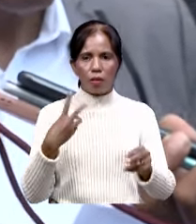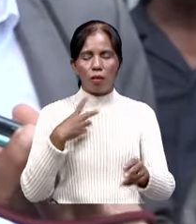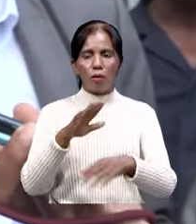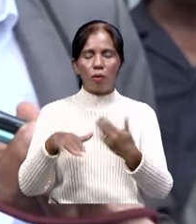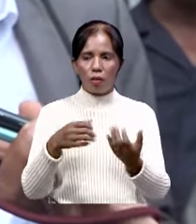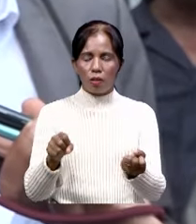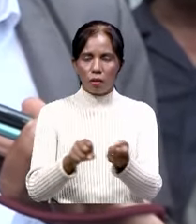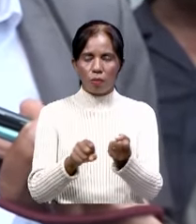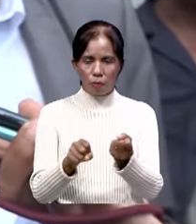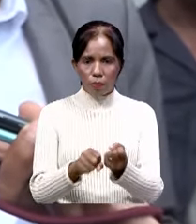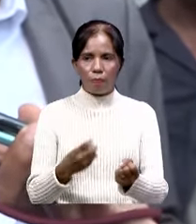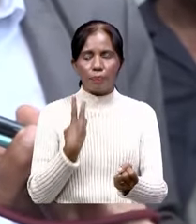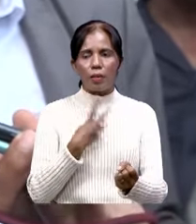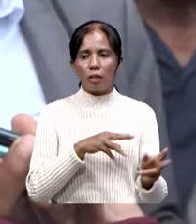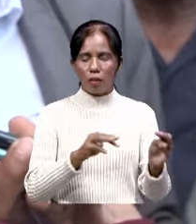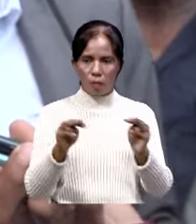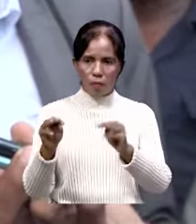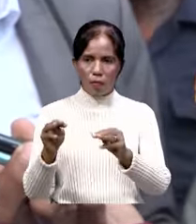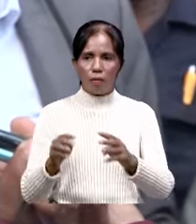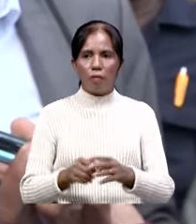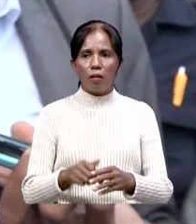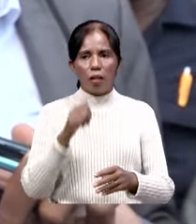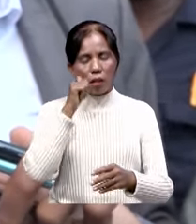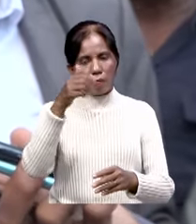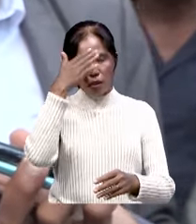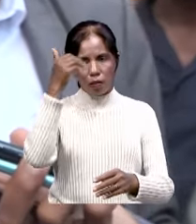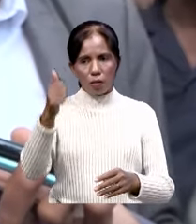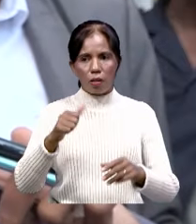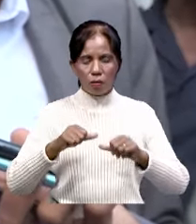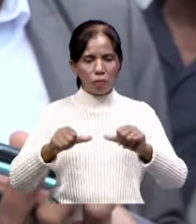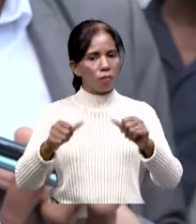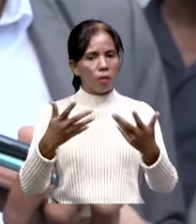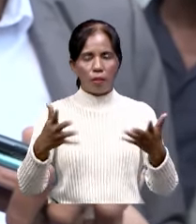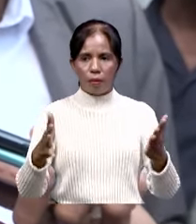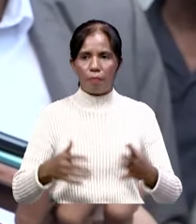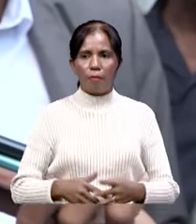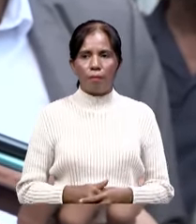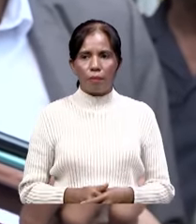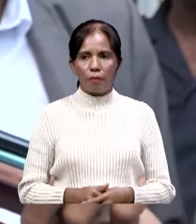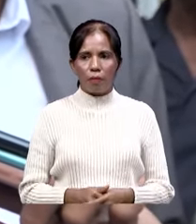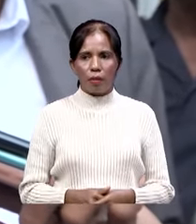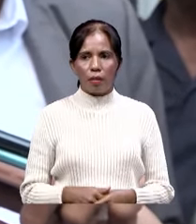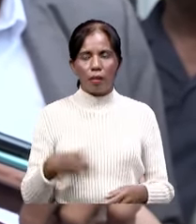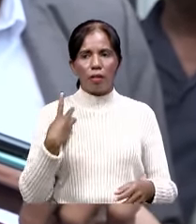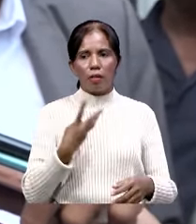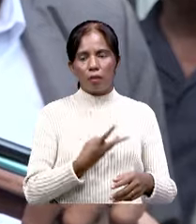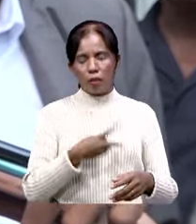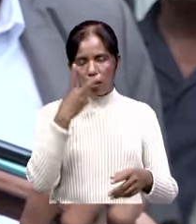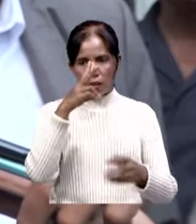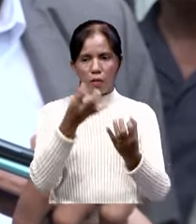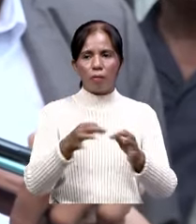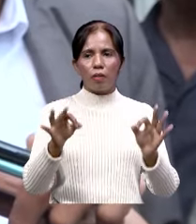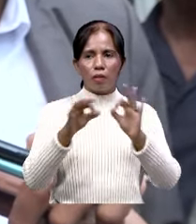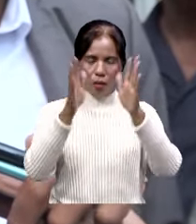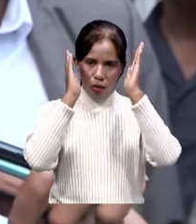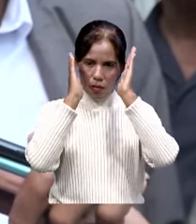malo. Pano, e te boctia, abra halu a te falando. Continuar lá já. Portanto, ite se hare prioridades e tin